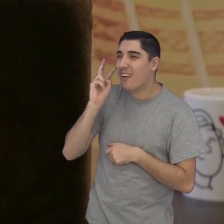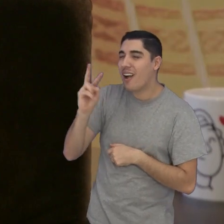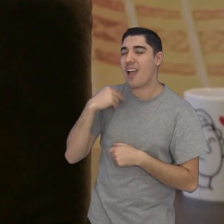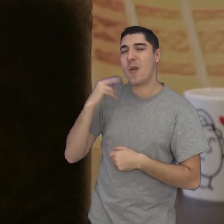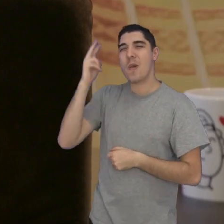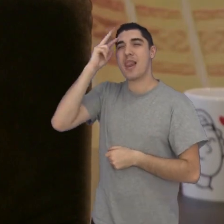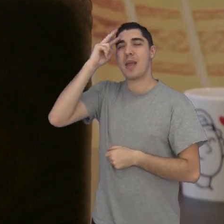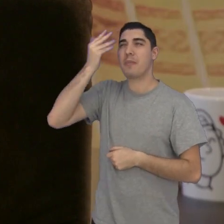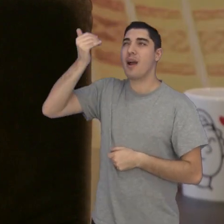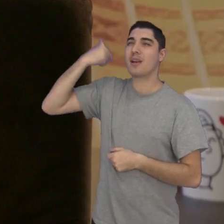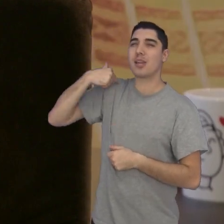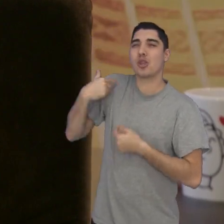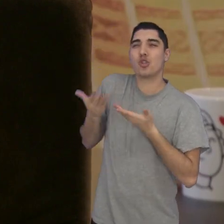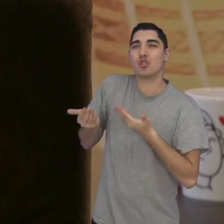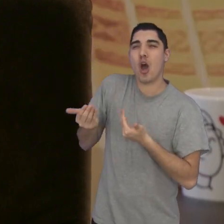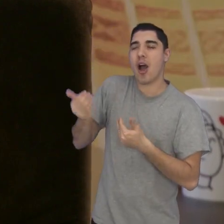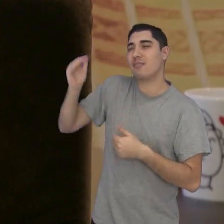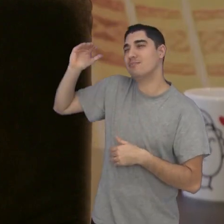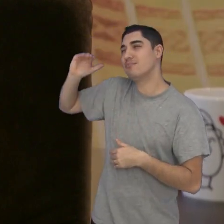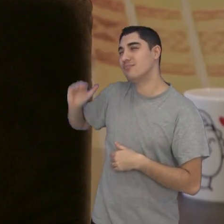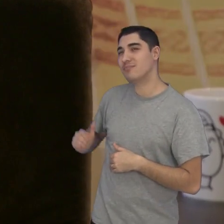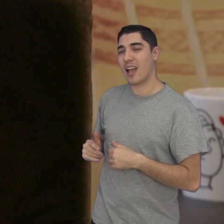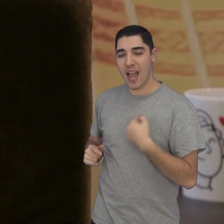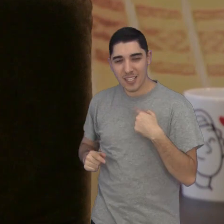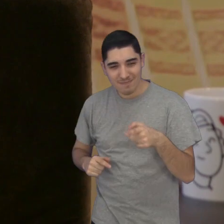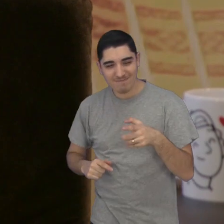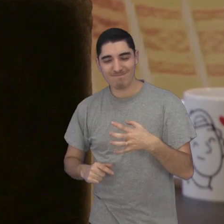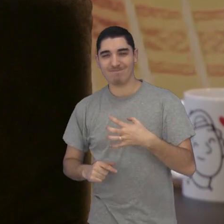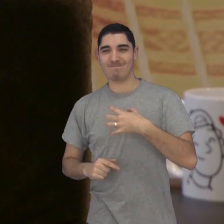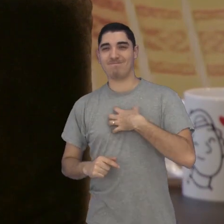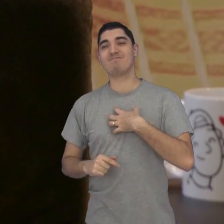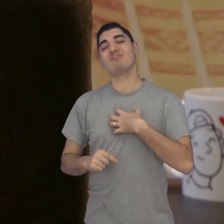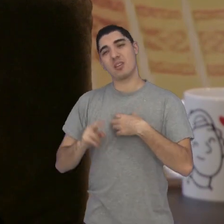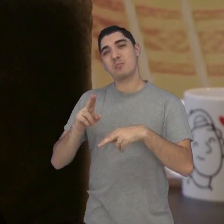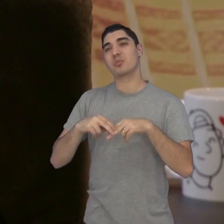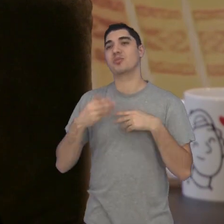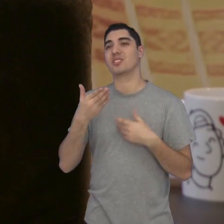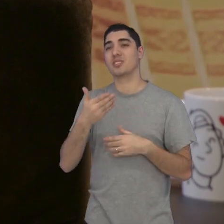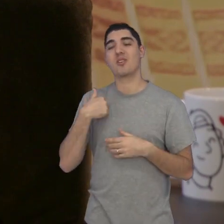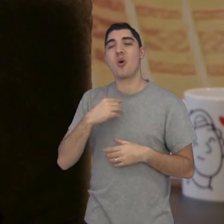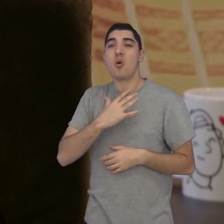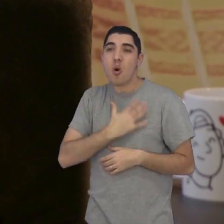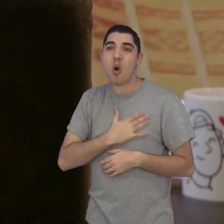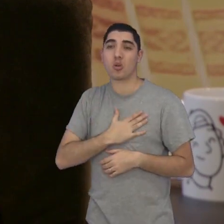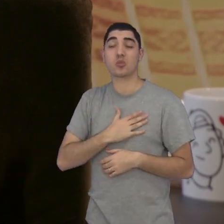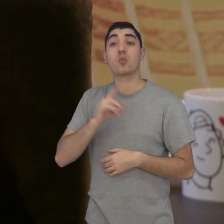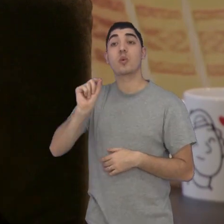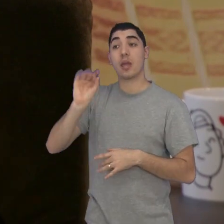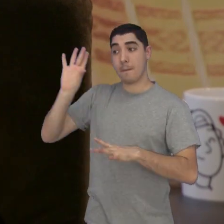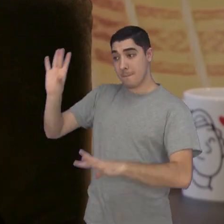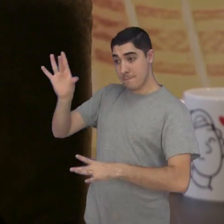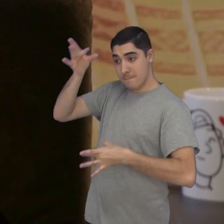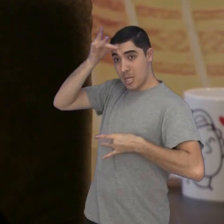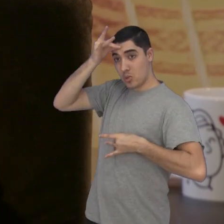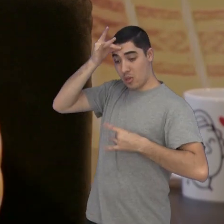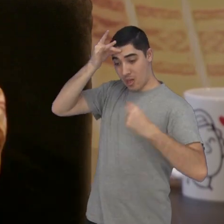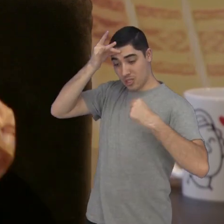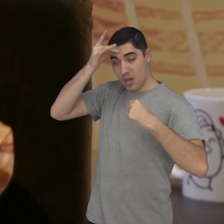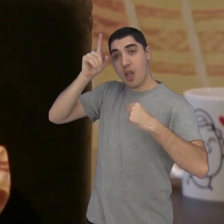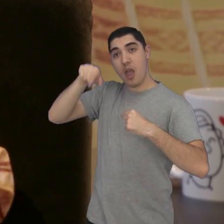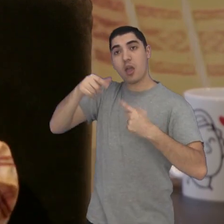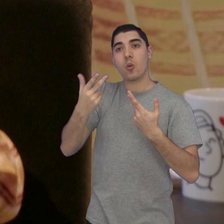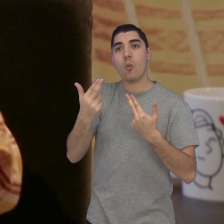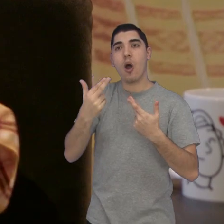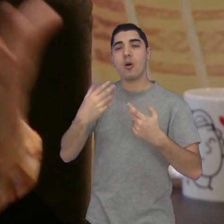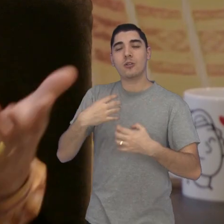a minha mocidade. Eu acho que esse é a resposta dessa pergunta. É ter o personagem como